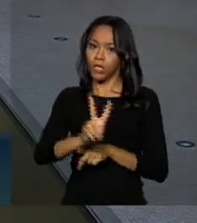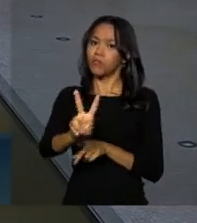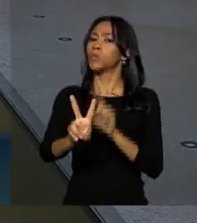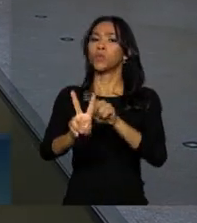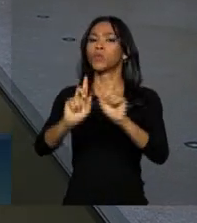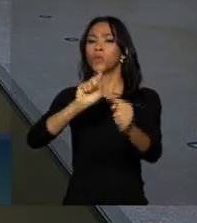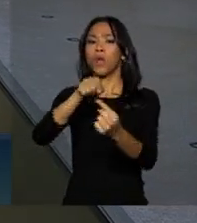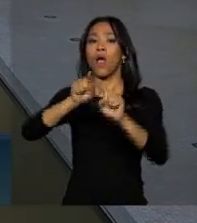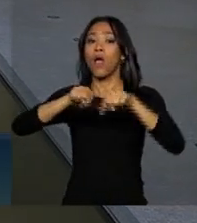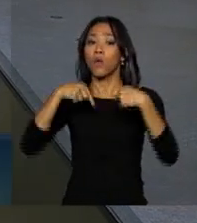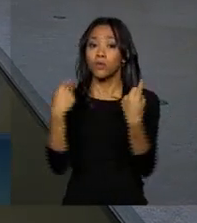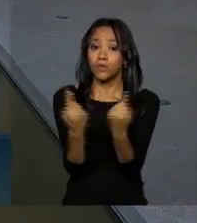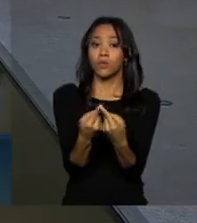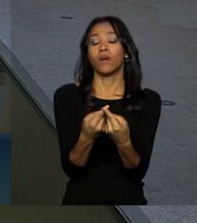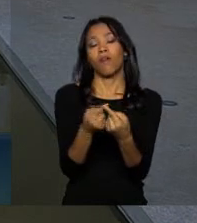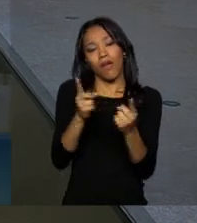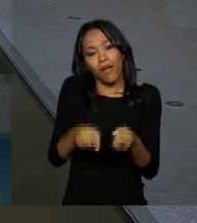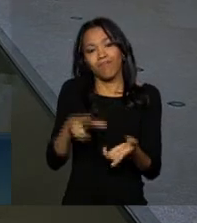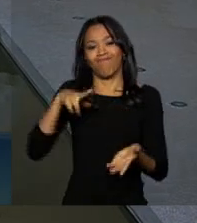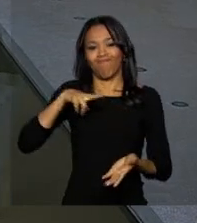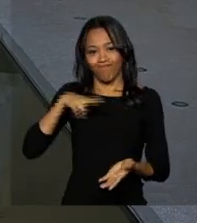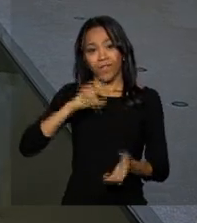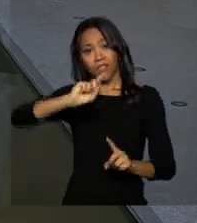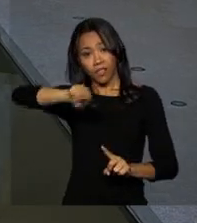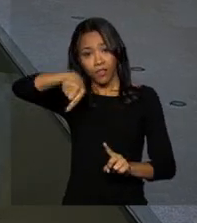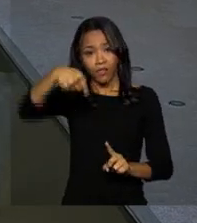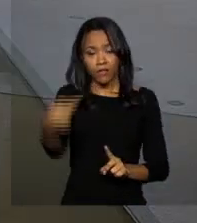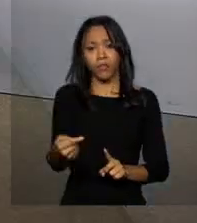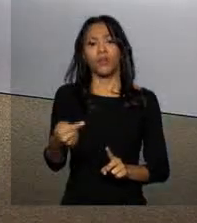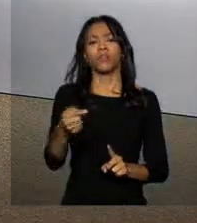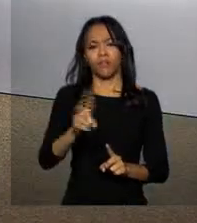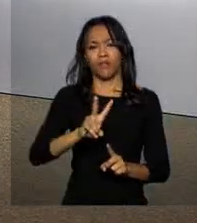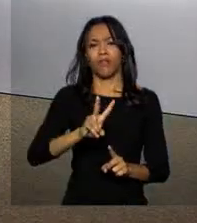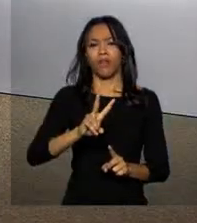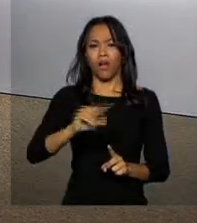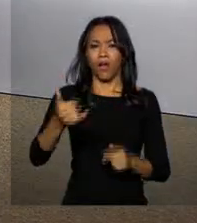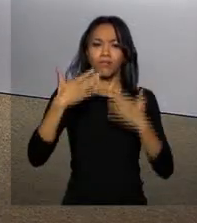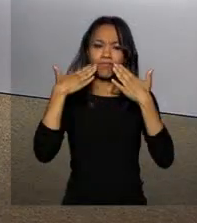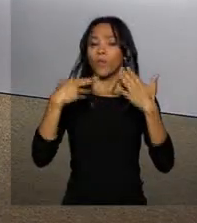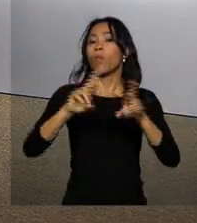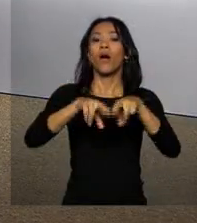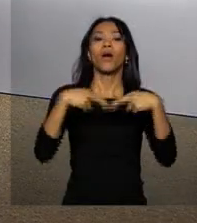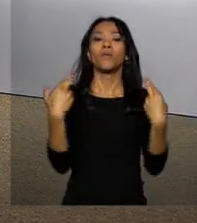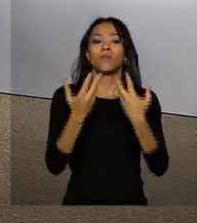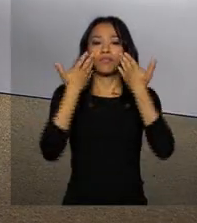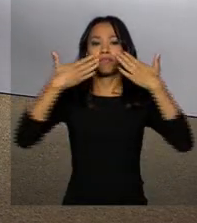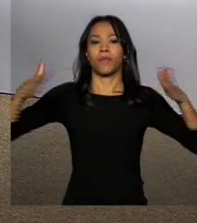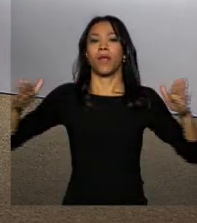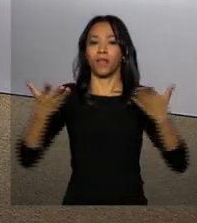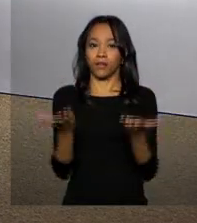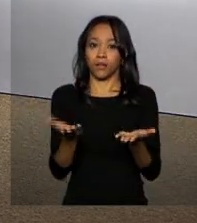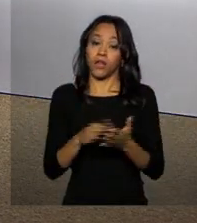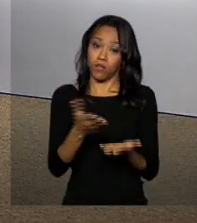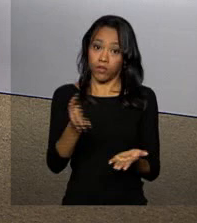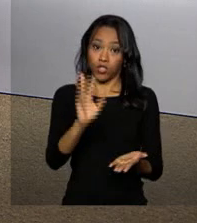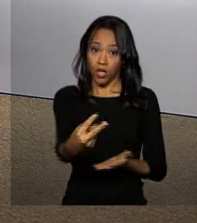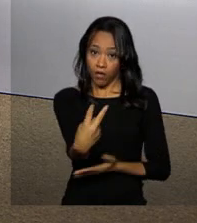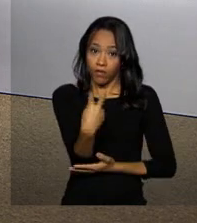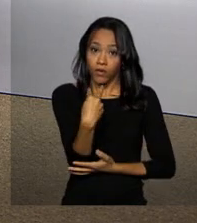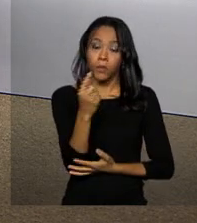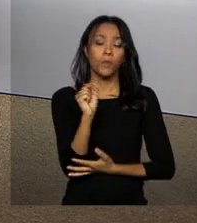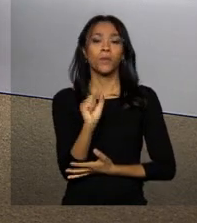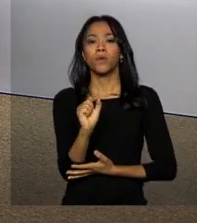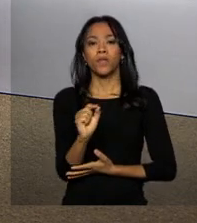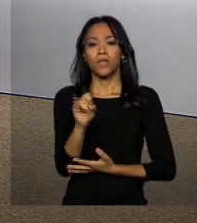reunir. É um encontro privado que depois segue com uma reunião ampliada. Você acompanhou, portanto,